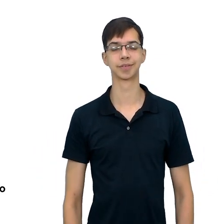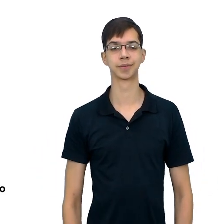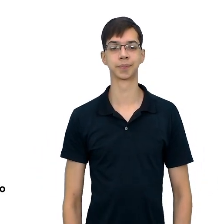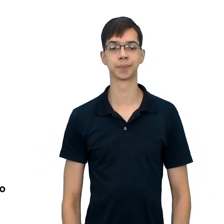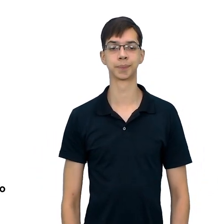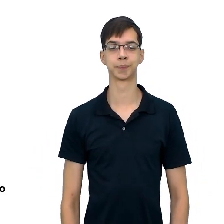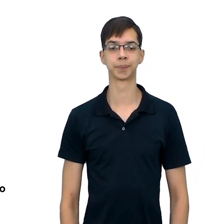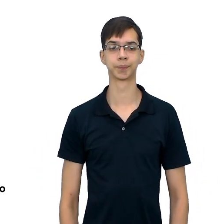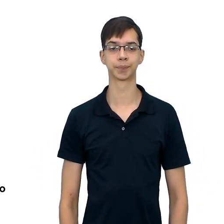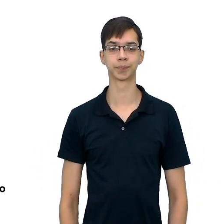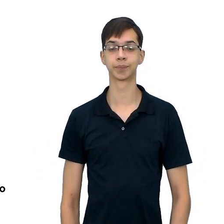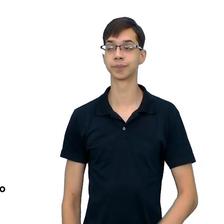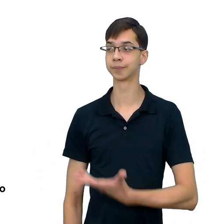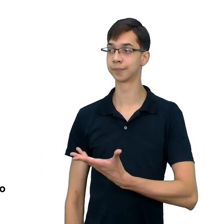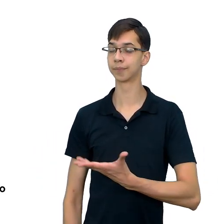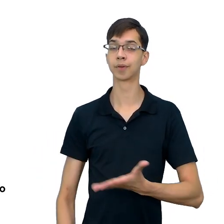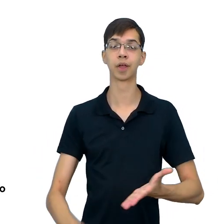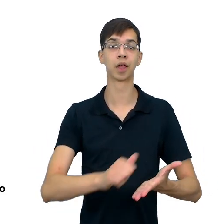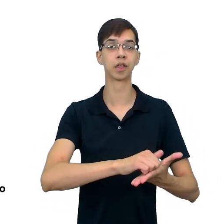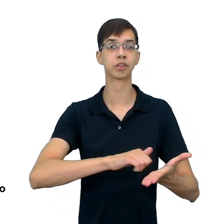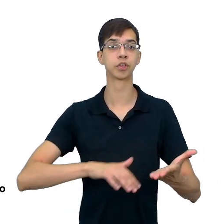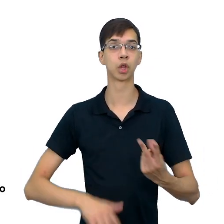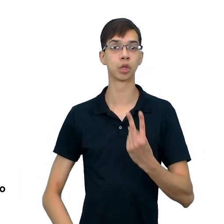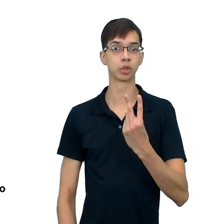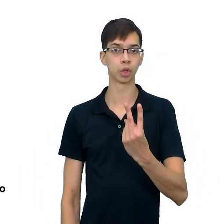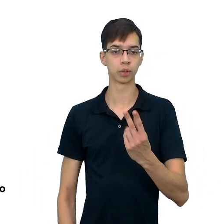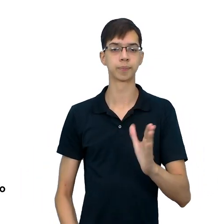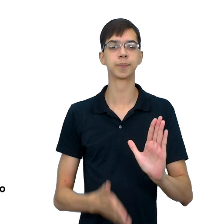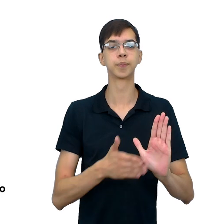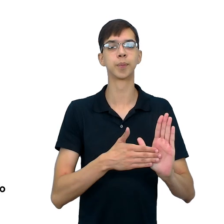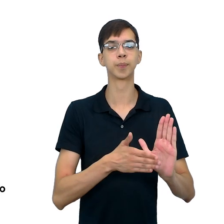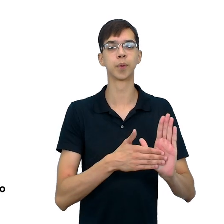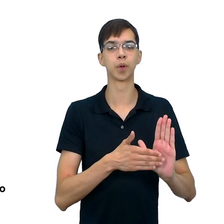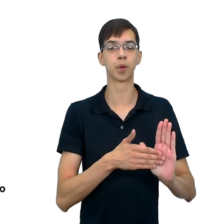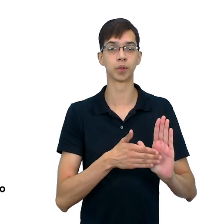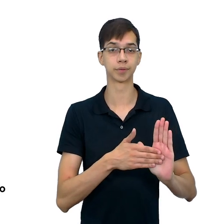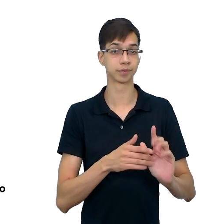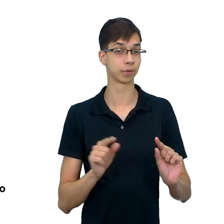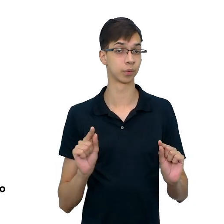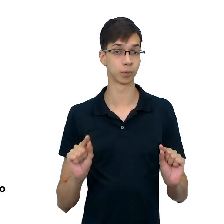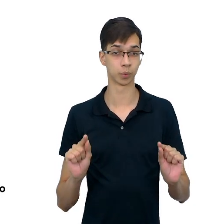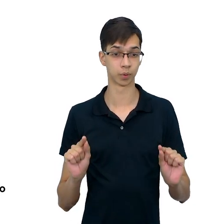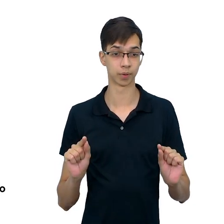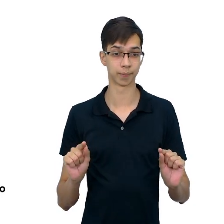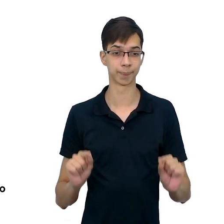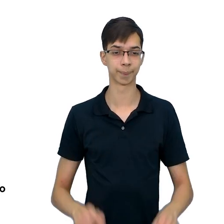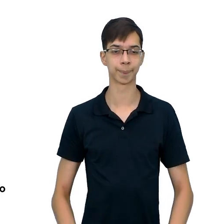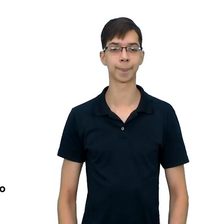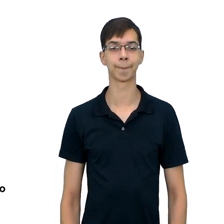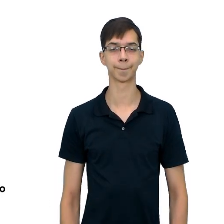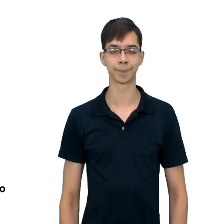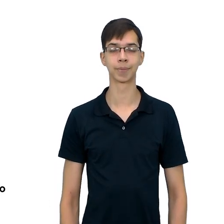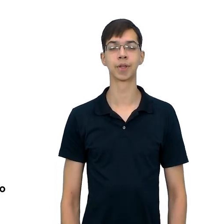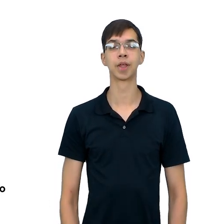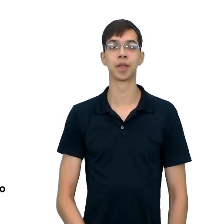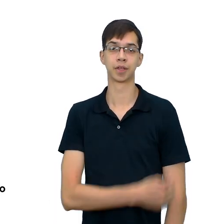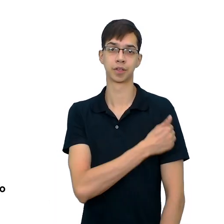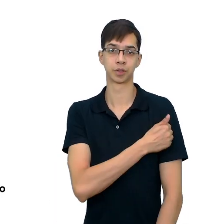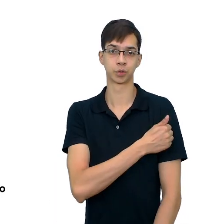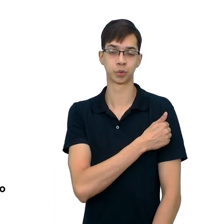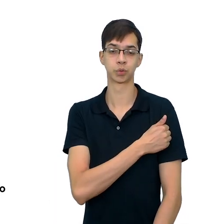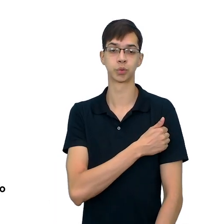Aqui, né, a atividade 2, né, onde é proposta aí que os estudantes aí escrevam aí em duplas,